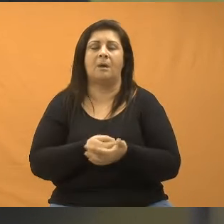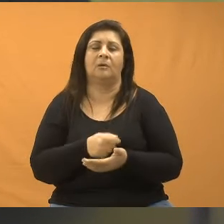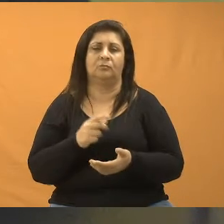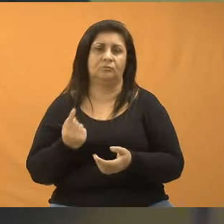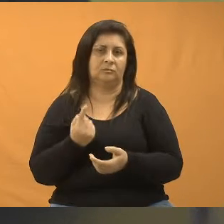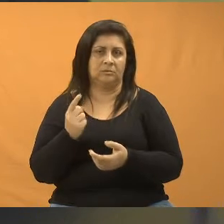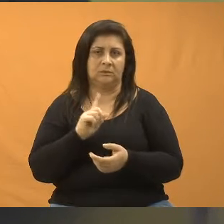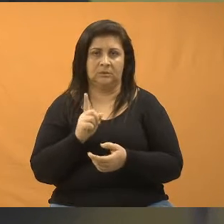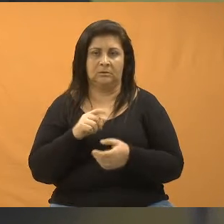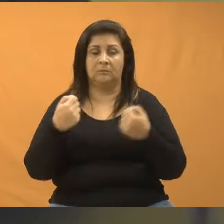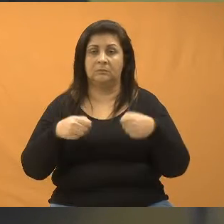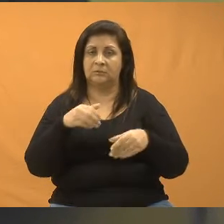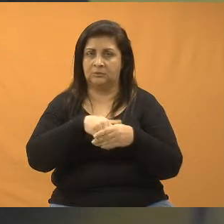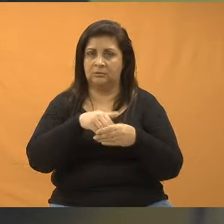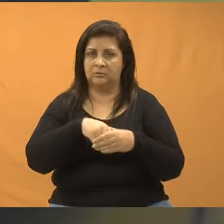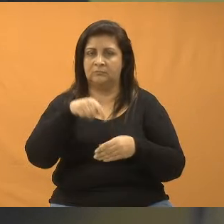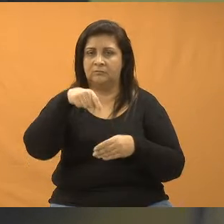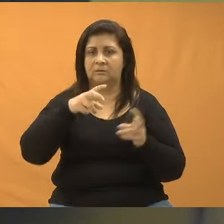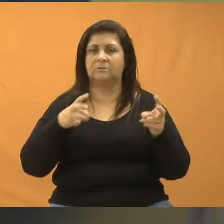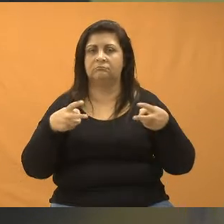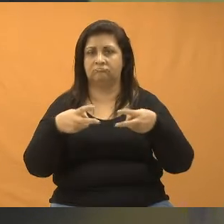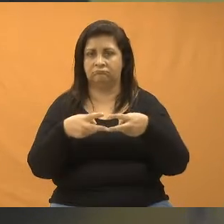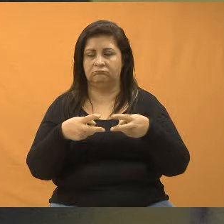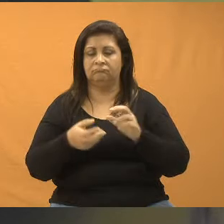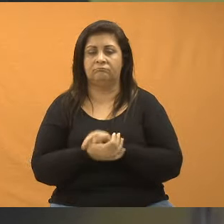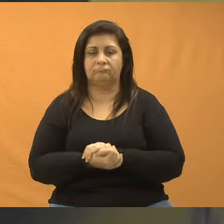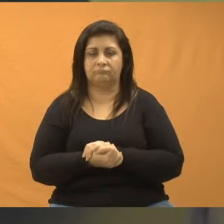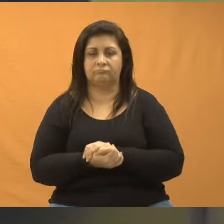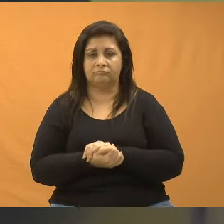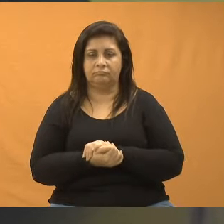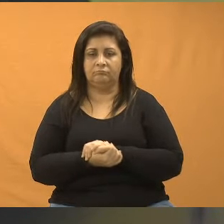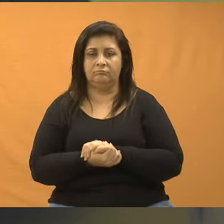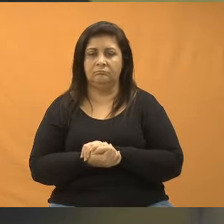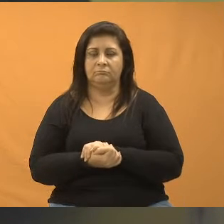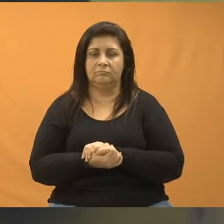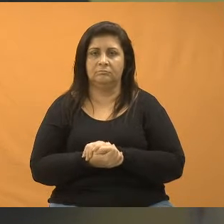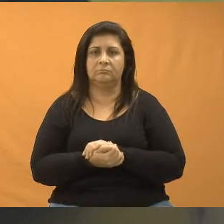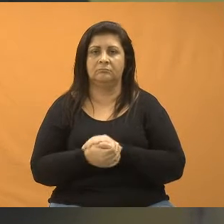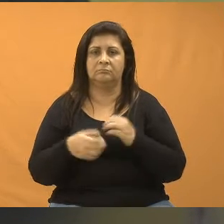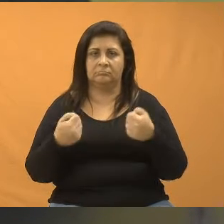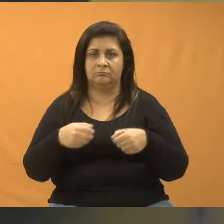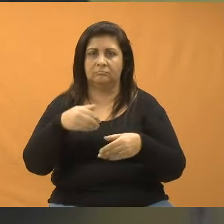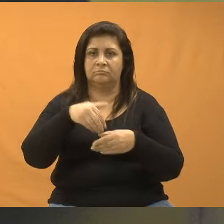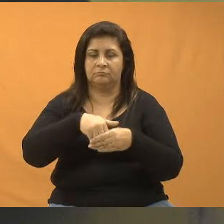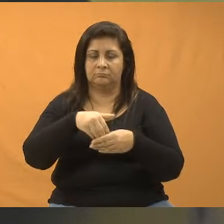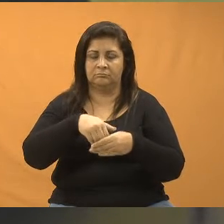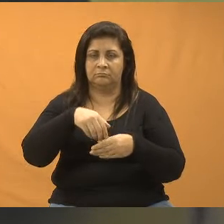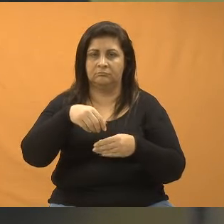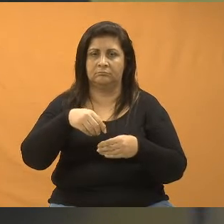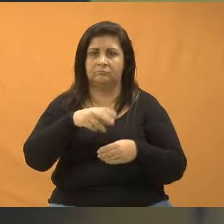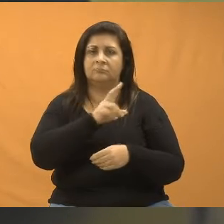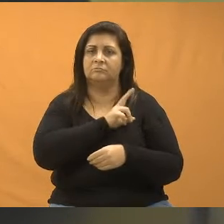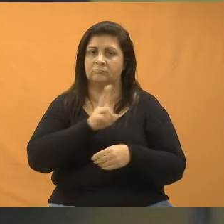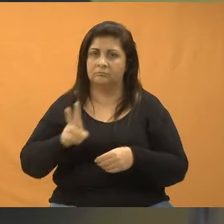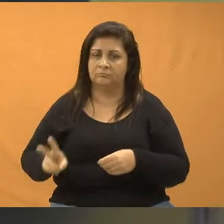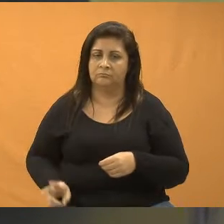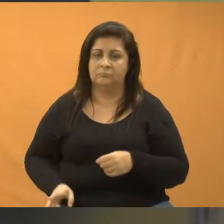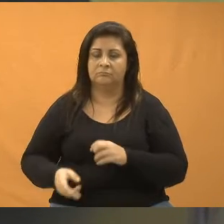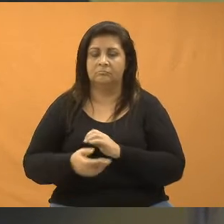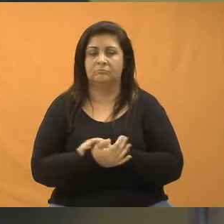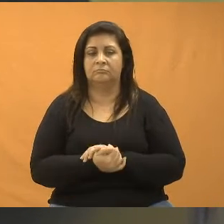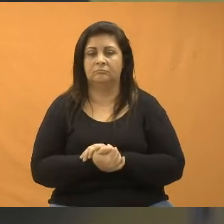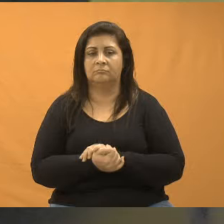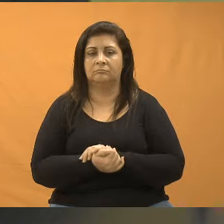a dívida, a responsabilidade. Essa dívida precisa ser validada por essa casa. E